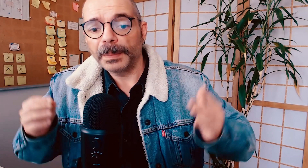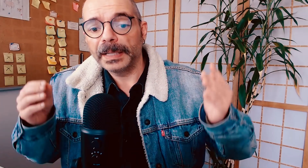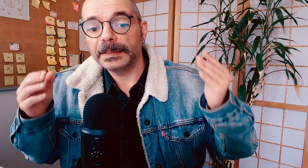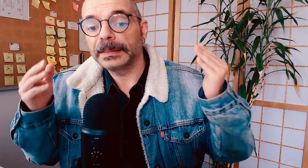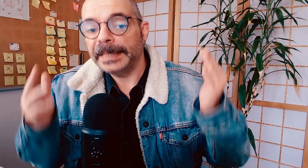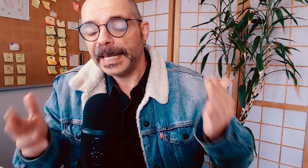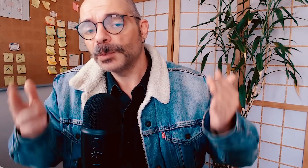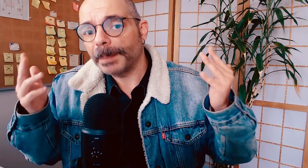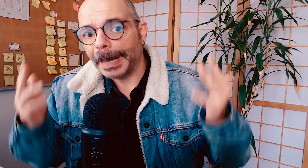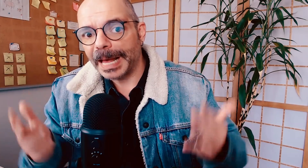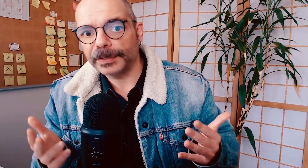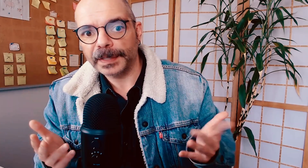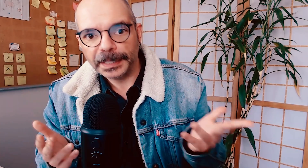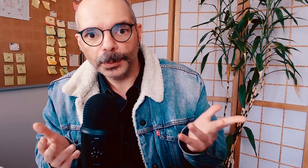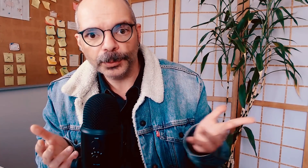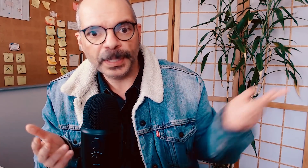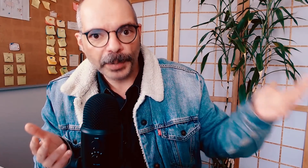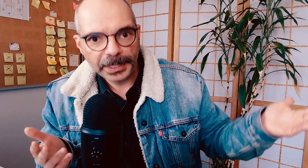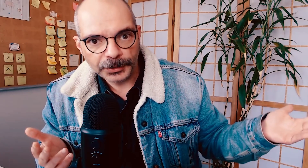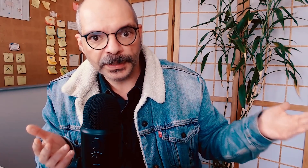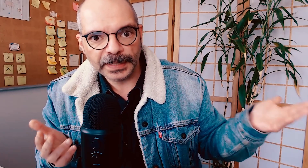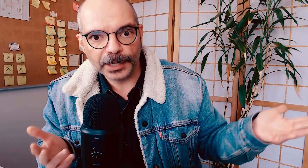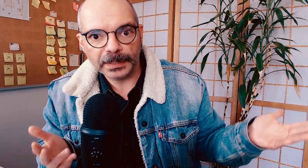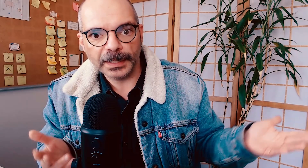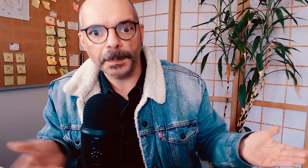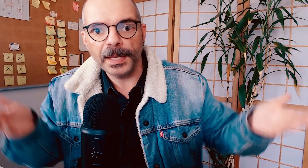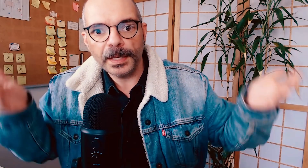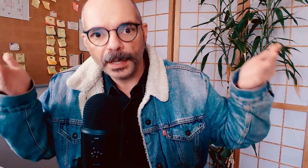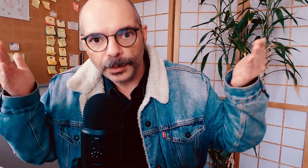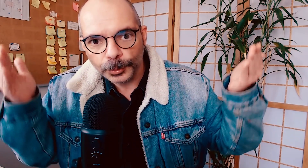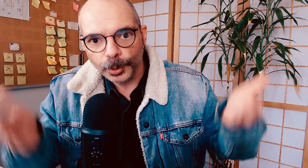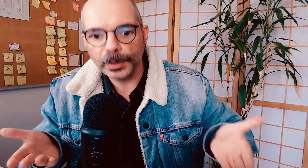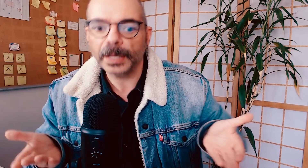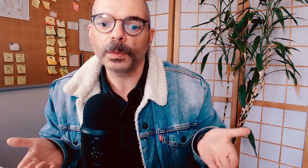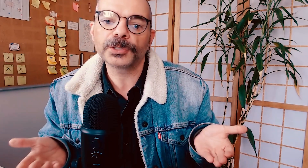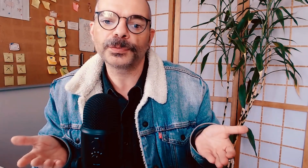reparou, mas nenhuma palavra daquilo que os depoentes disseram na CPI